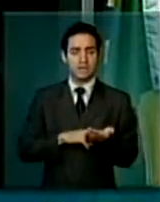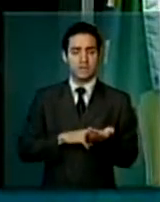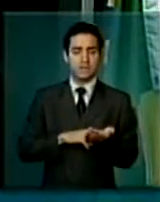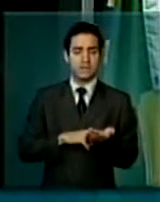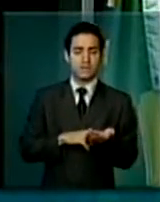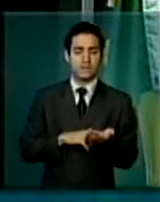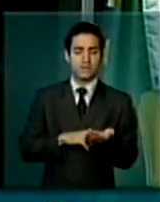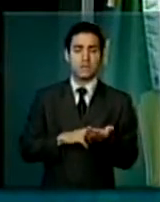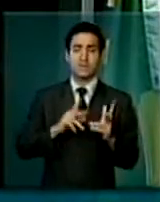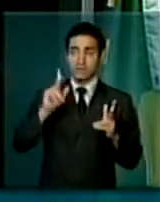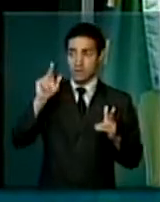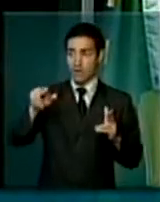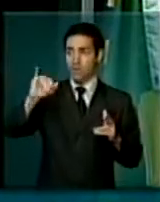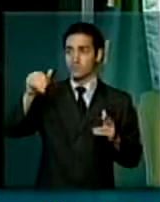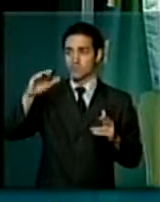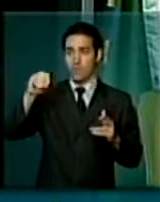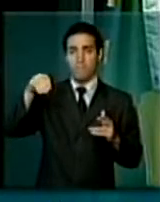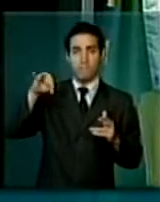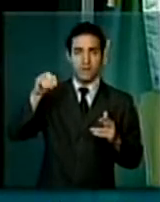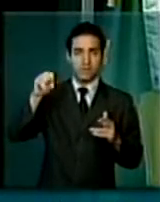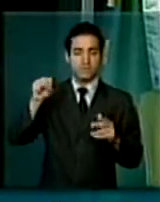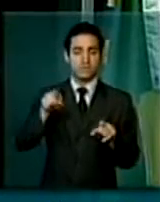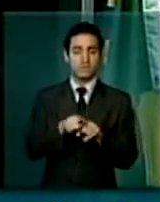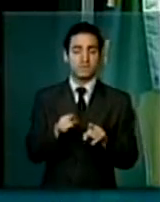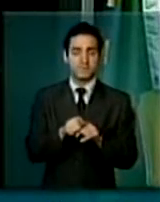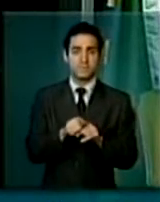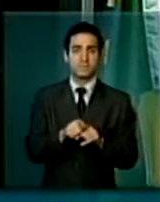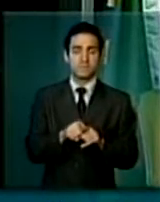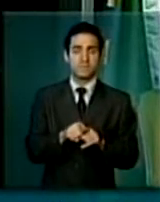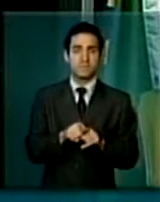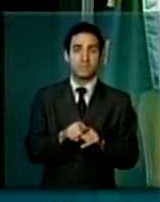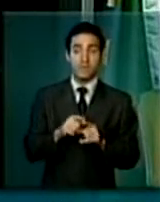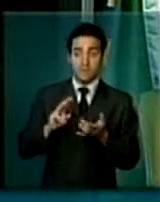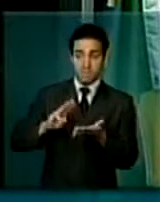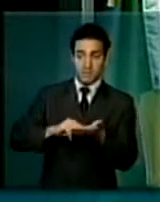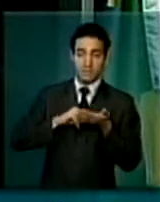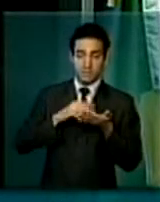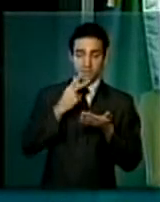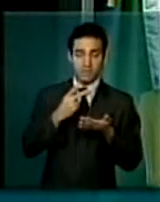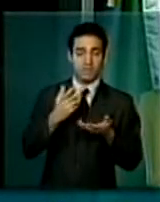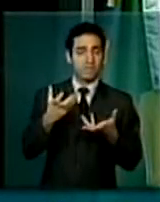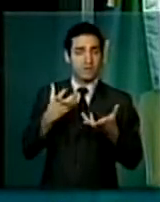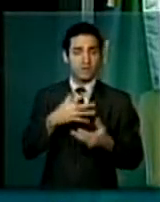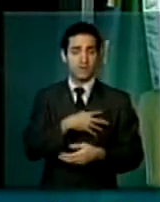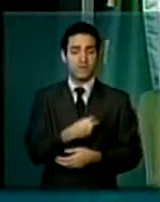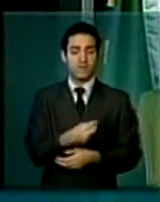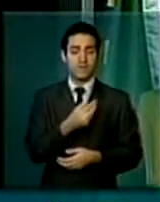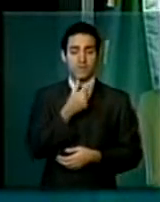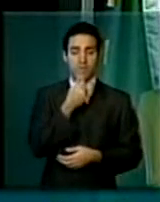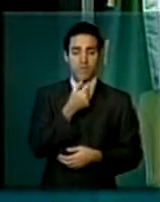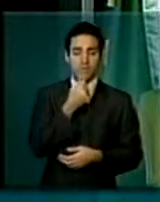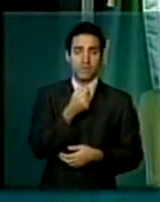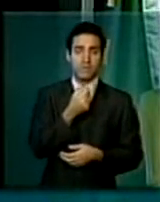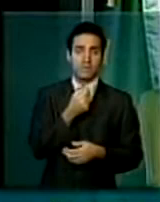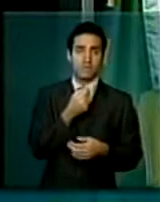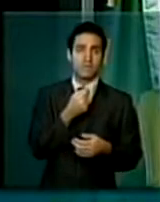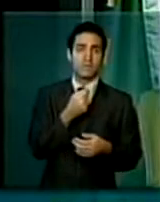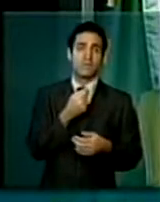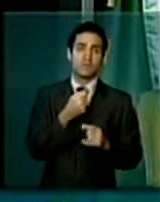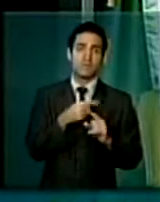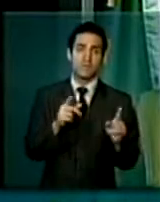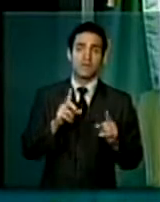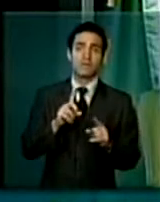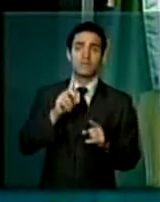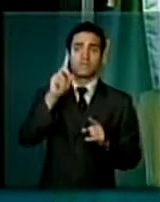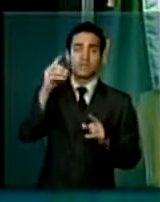filho, exemplo do deputado João Matos. Uma delas dizia: querias ter um filho homem, eu tenho duas filhas. Deus atendeu